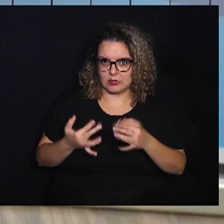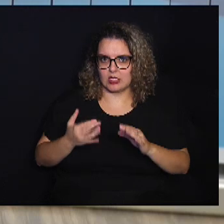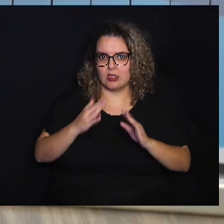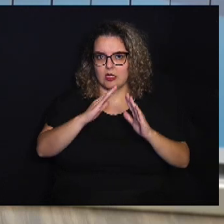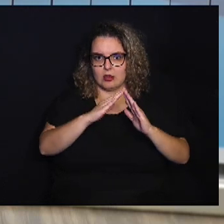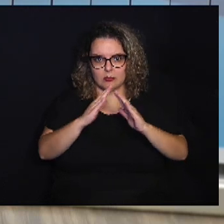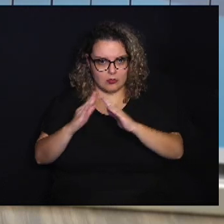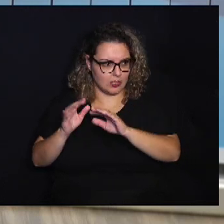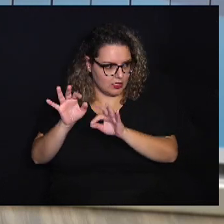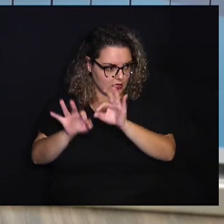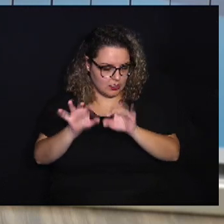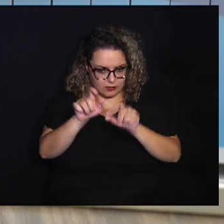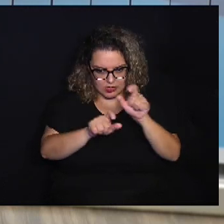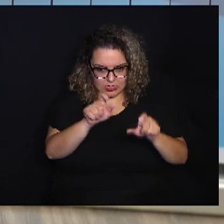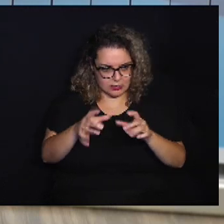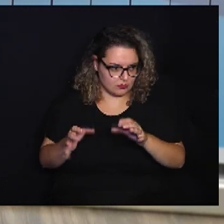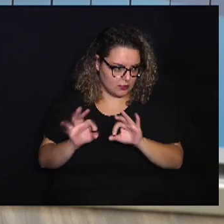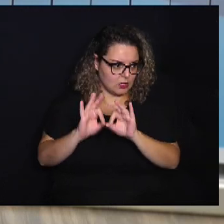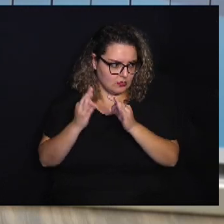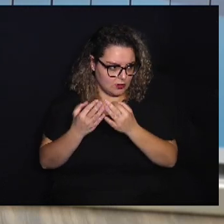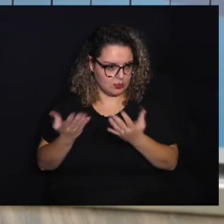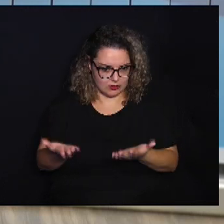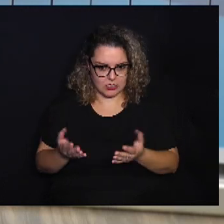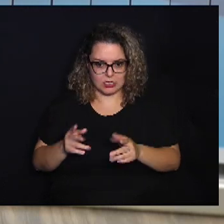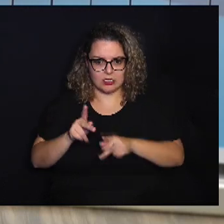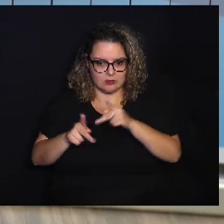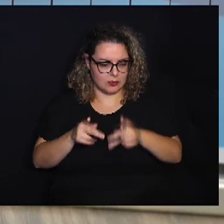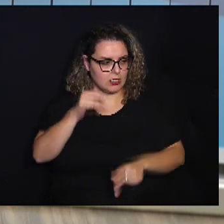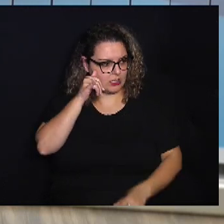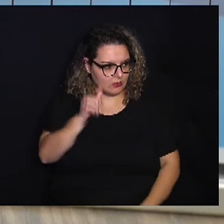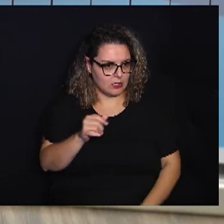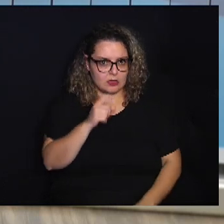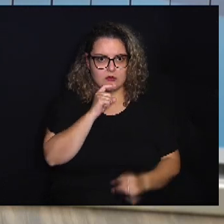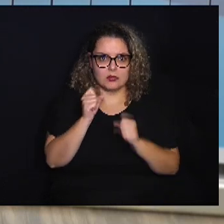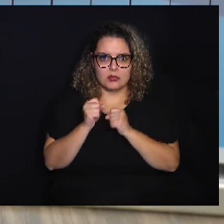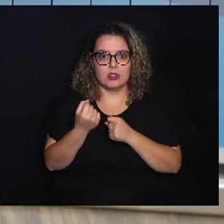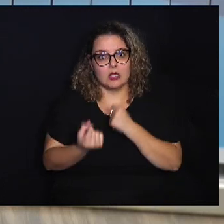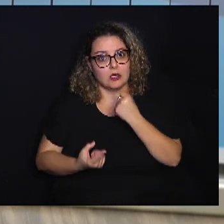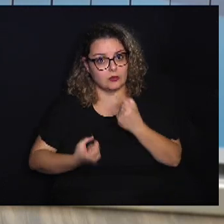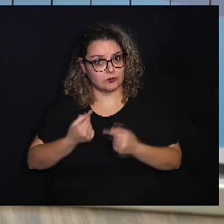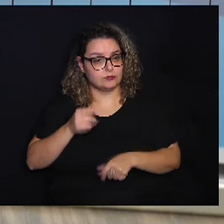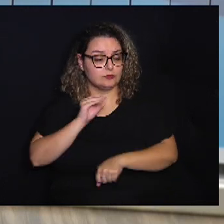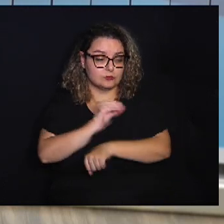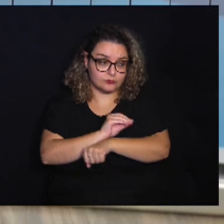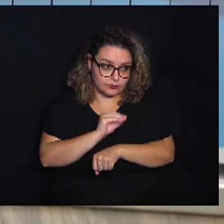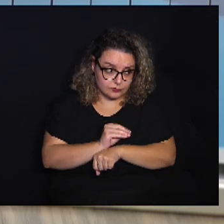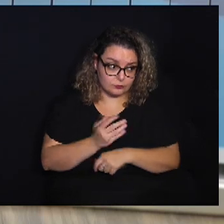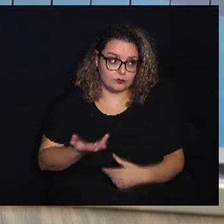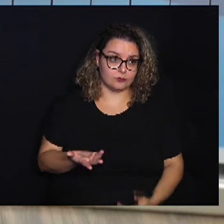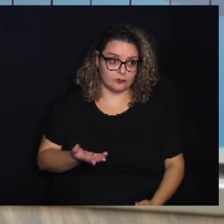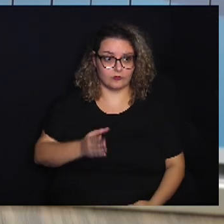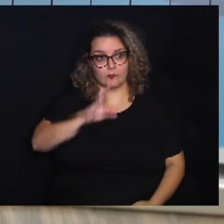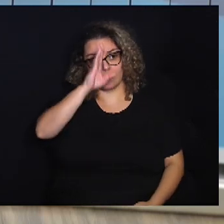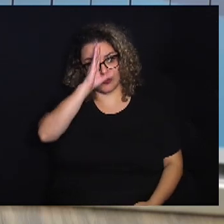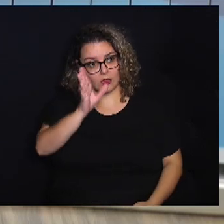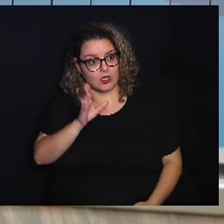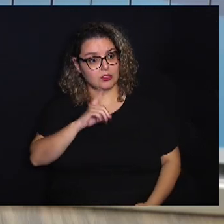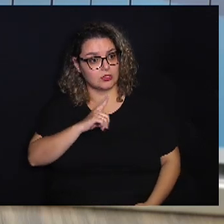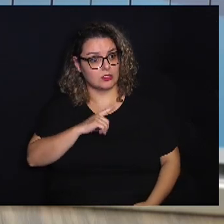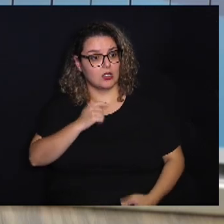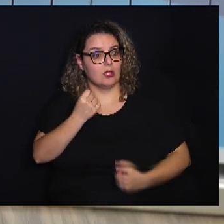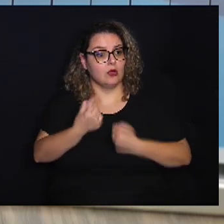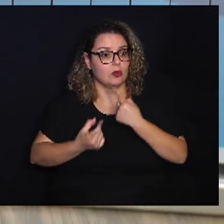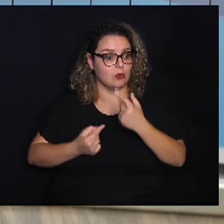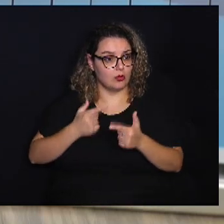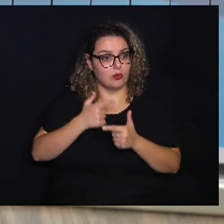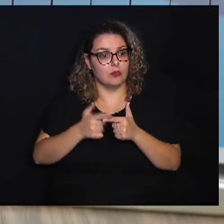a respeito, né, dessas prevenções agora no frio, alguns cuidados necessários, principalmente para quem já tem algum problema